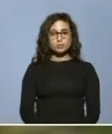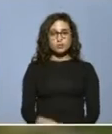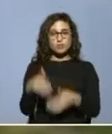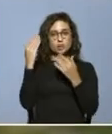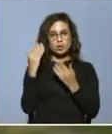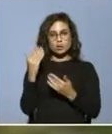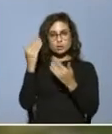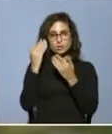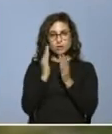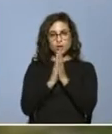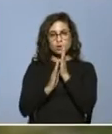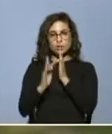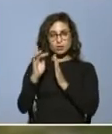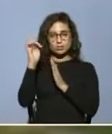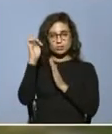Graças a